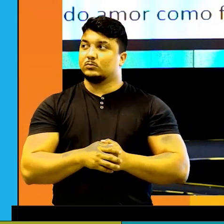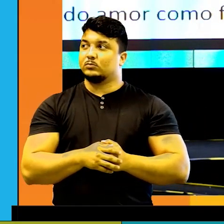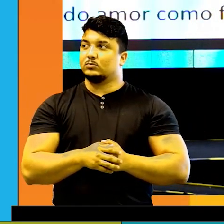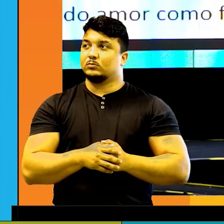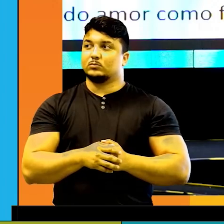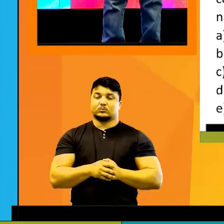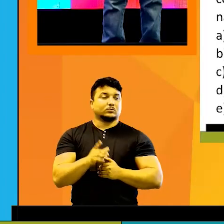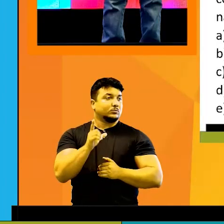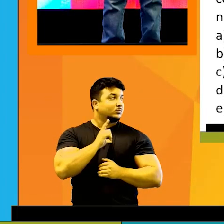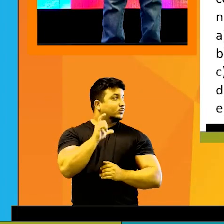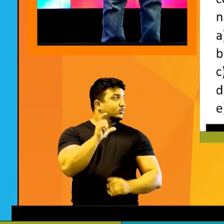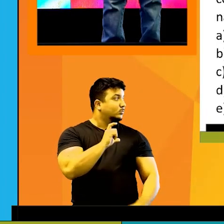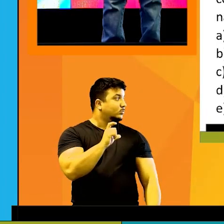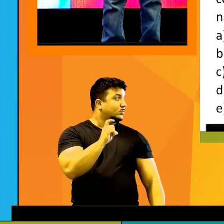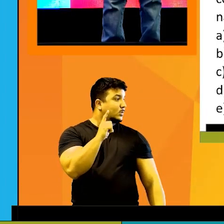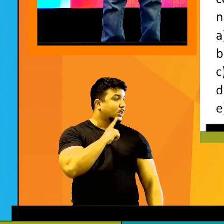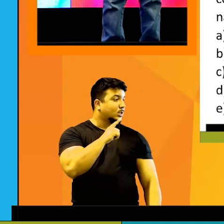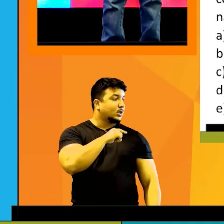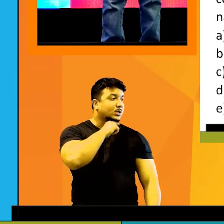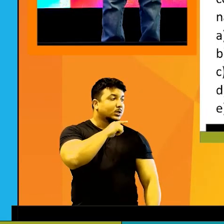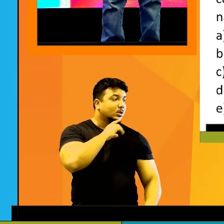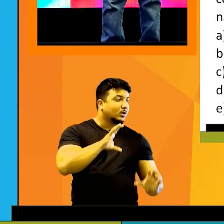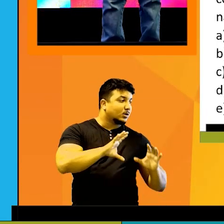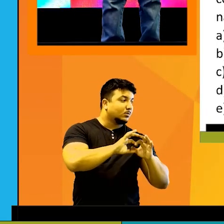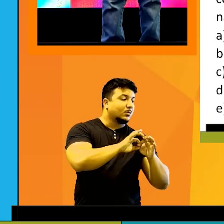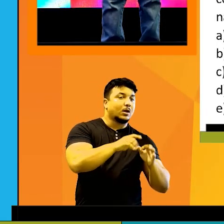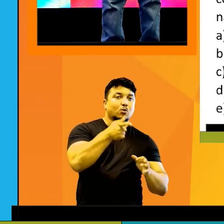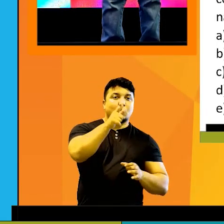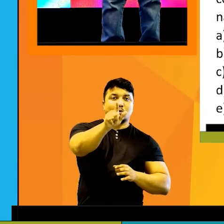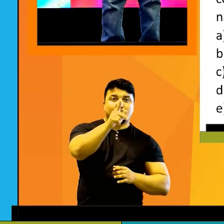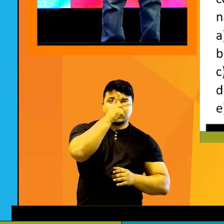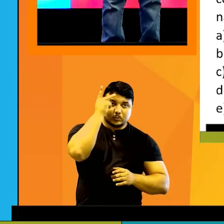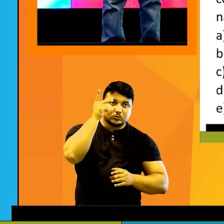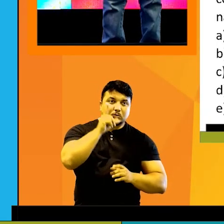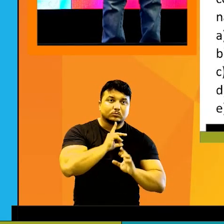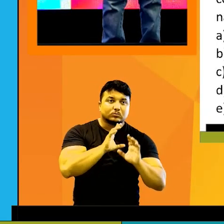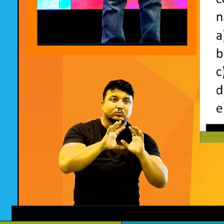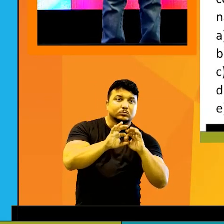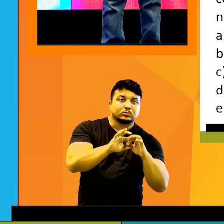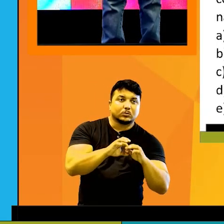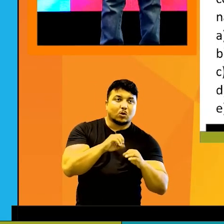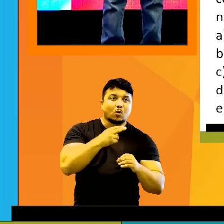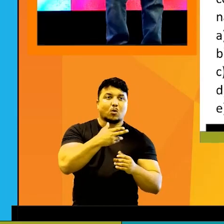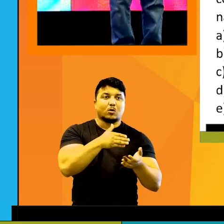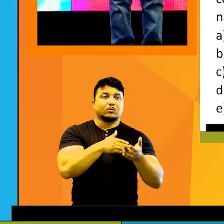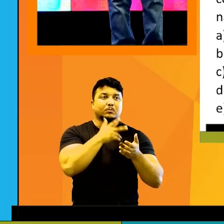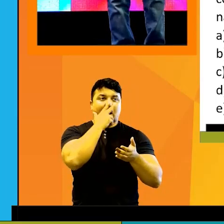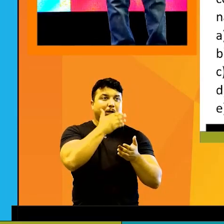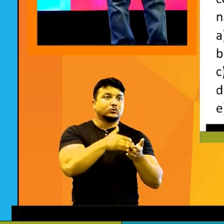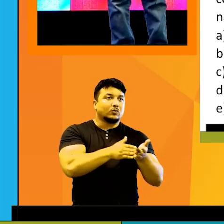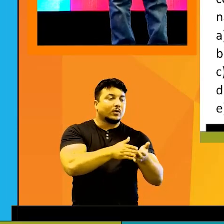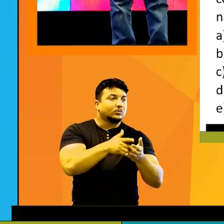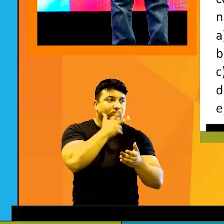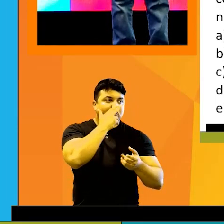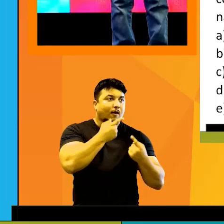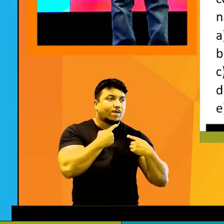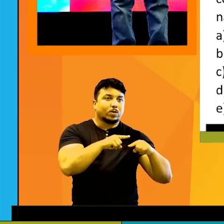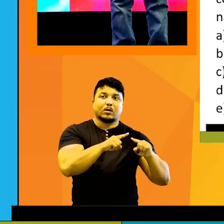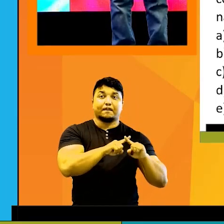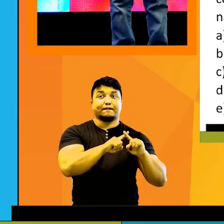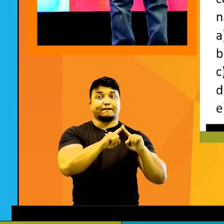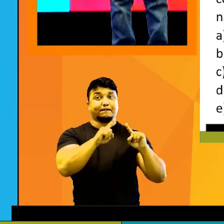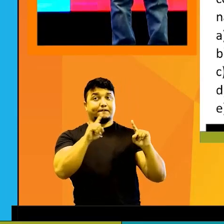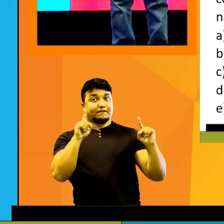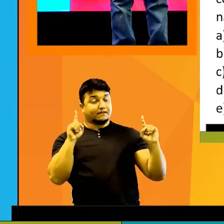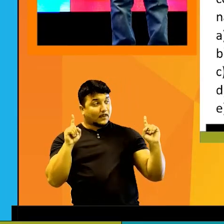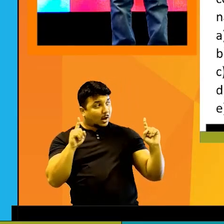olha essa parte que ele diz assim, era incapaz de apropriar-se do alheio, ou de praticar um abuso de confiança, mas, porém,